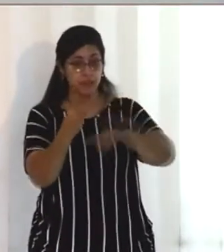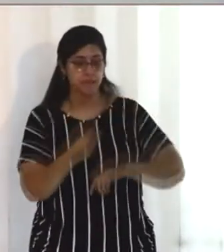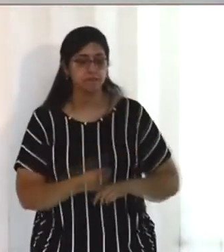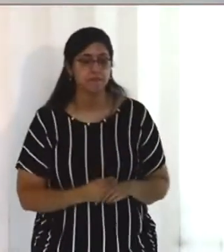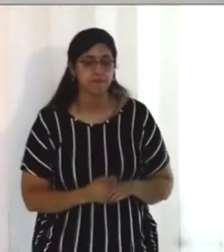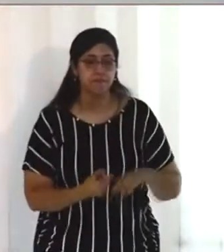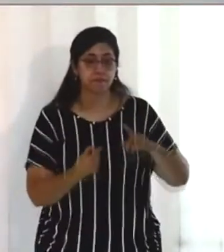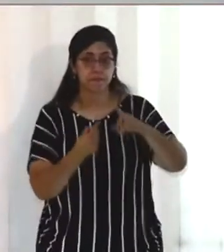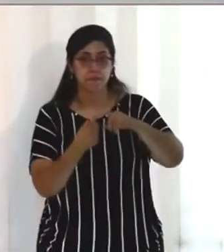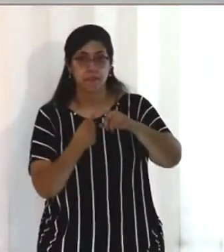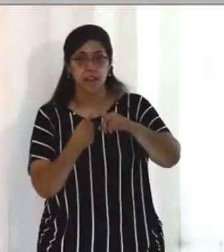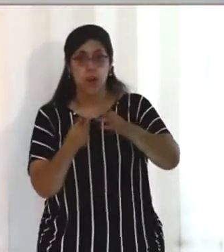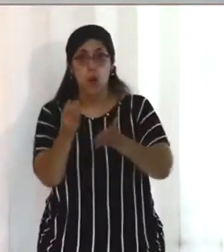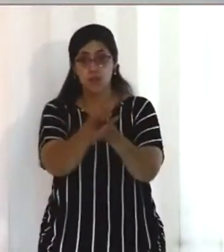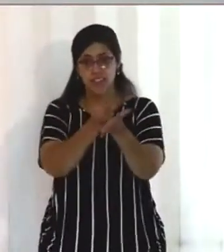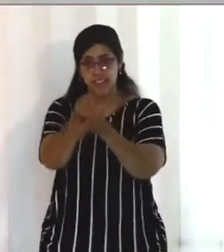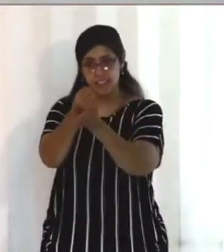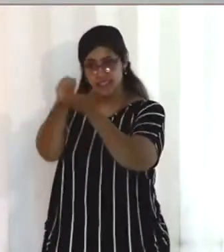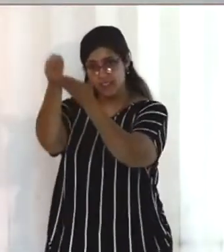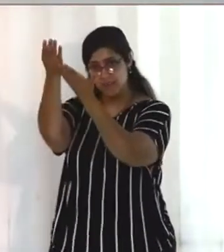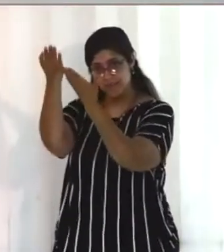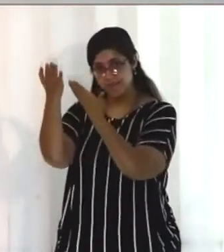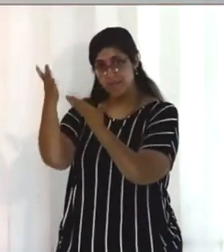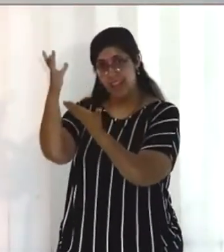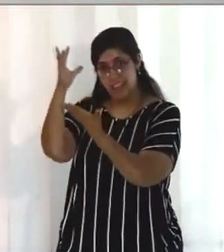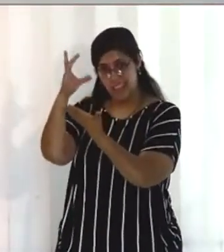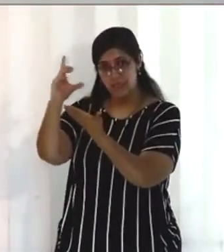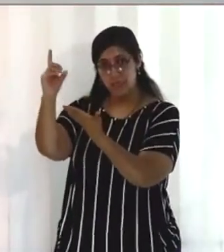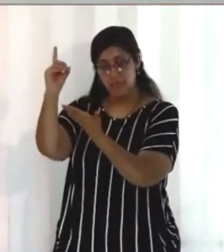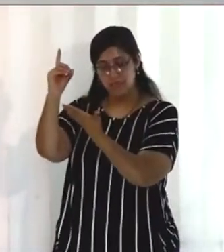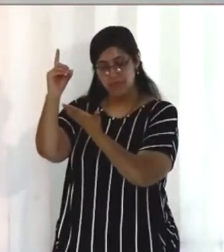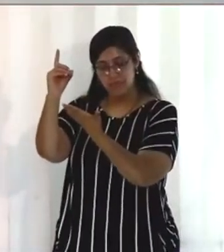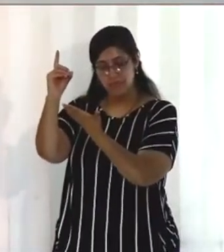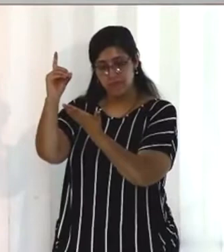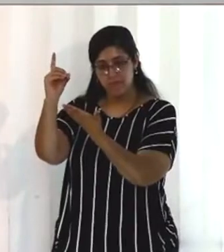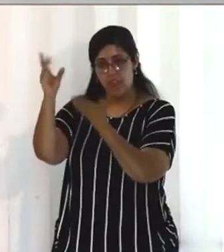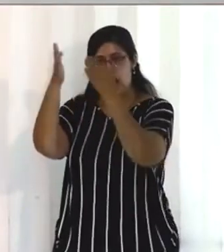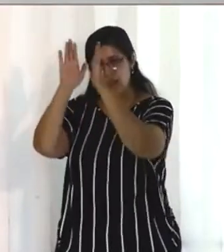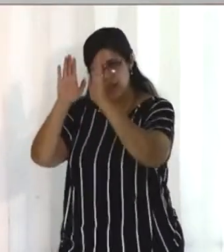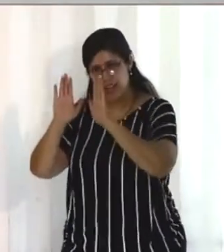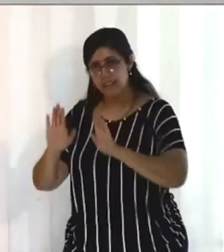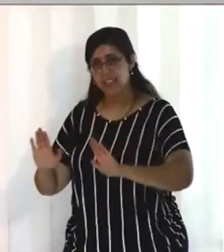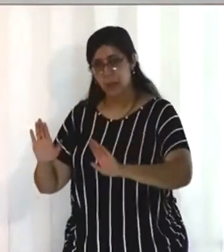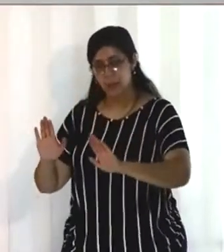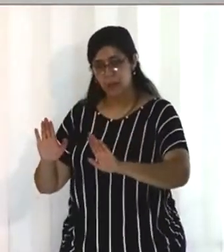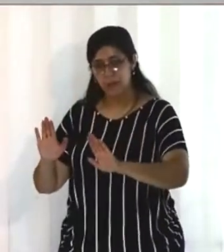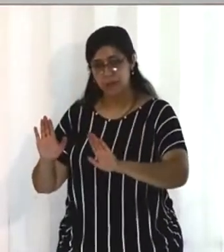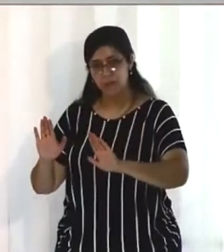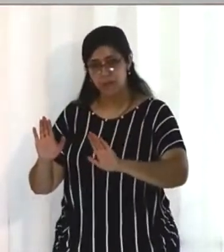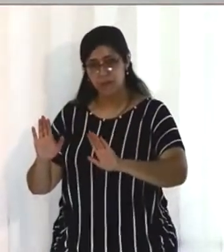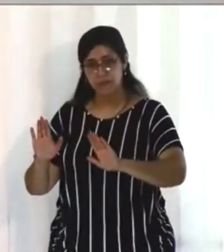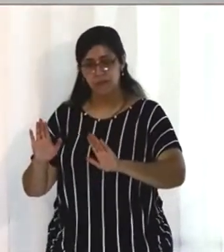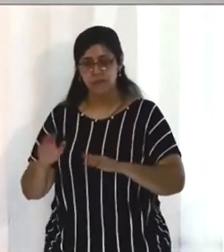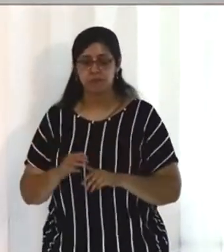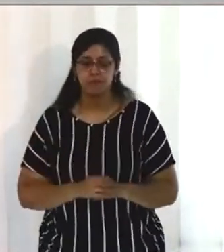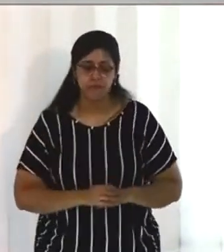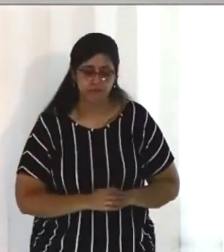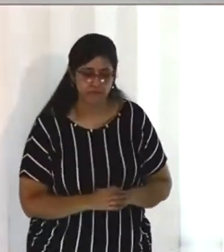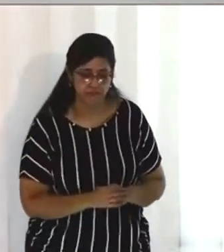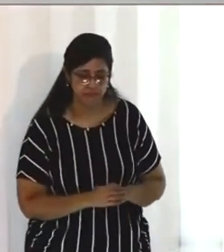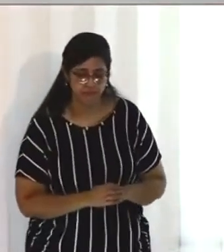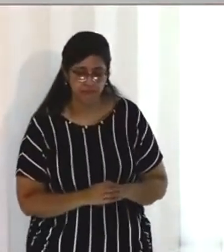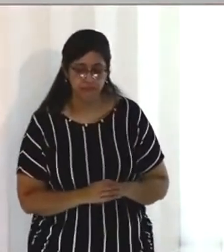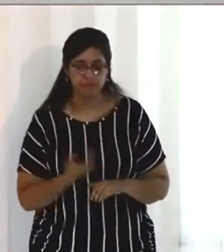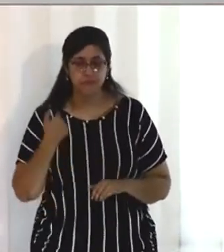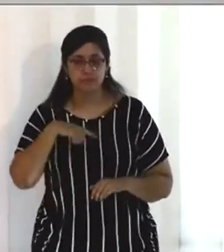consagração, adoração e instrução. O pano de fundo dessa passagem aqui, que eu preciso falar, porque nós vamos trabalhar aqui